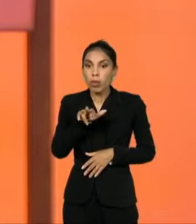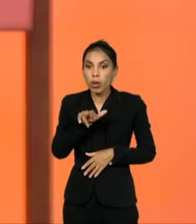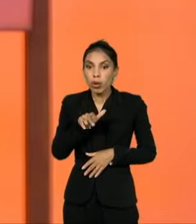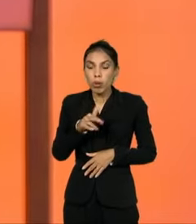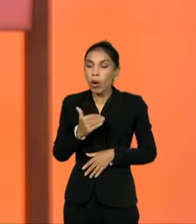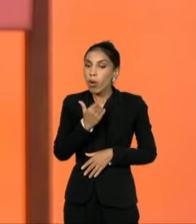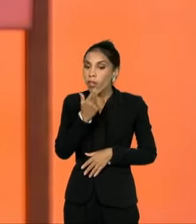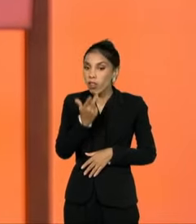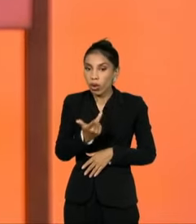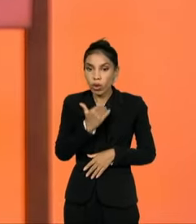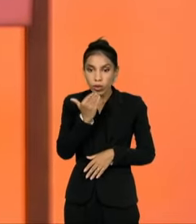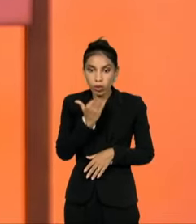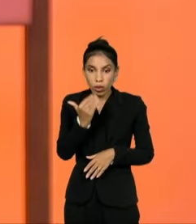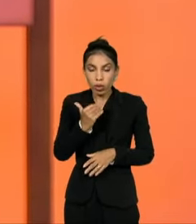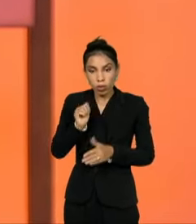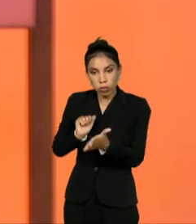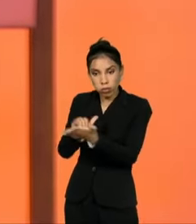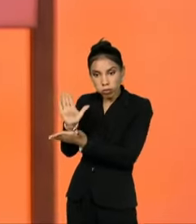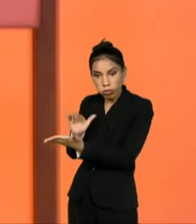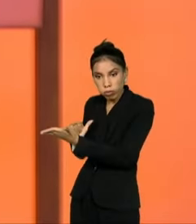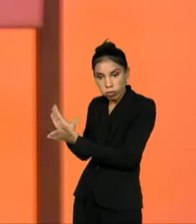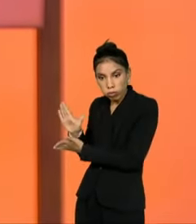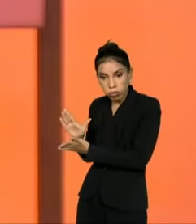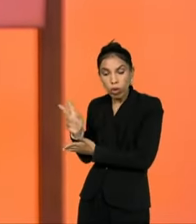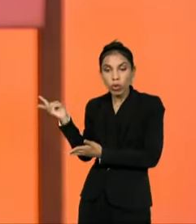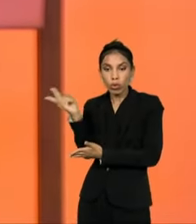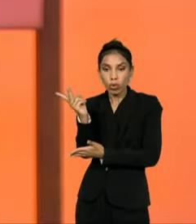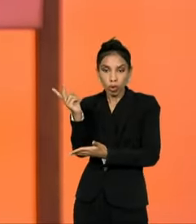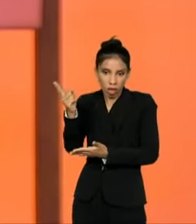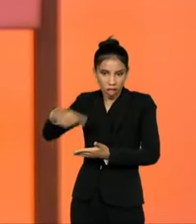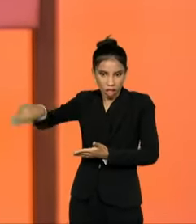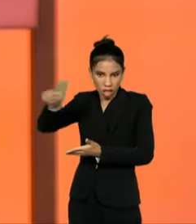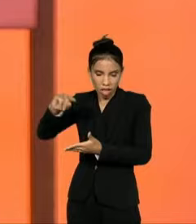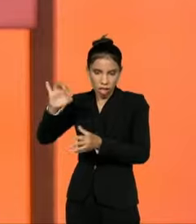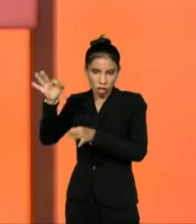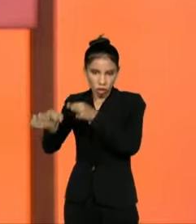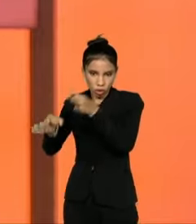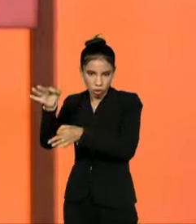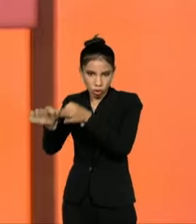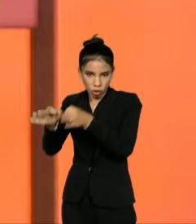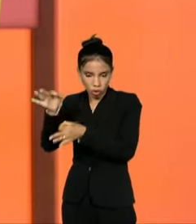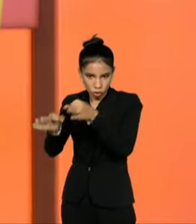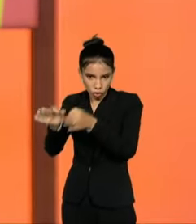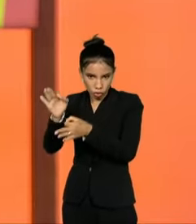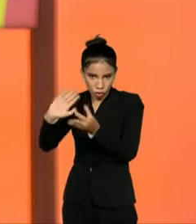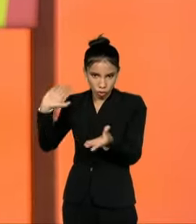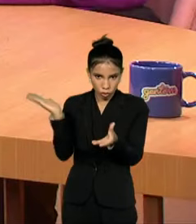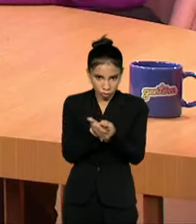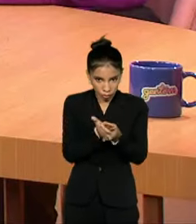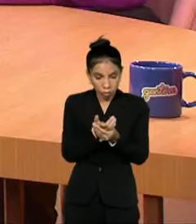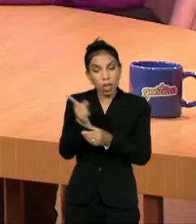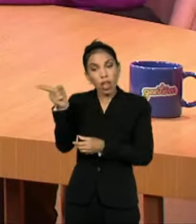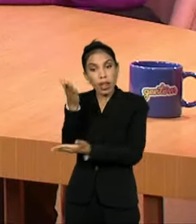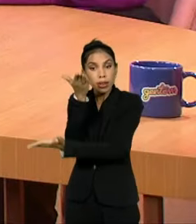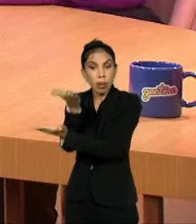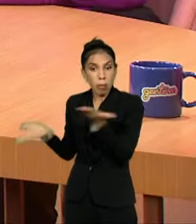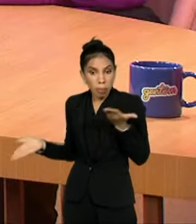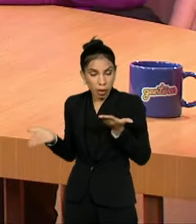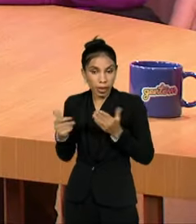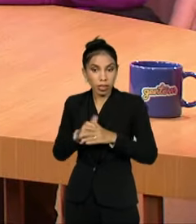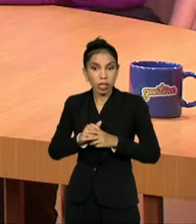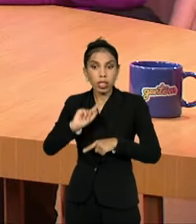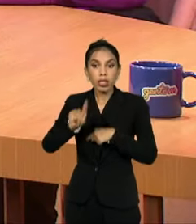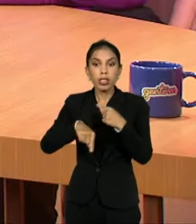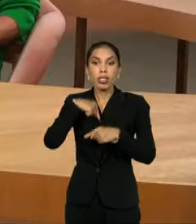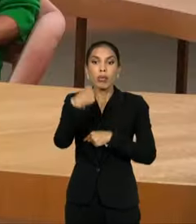não adianta. Mandou os caras embora. Eles entraram na justiça, um ano depois foram julgados, perderam a causa, e em seguida